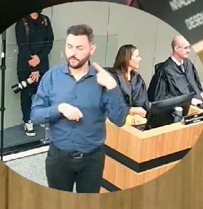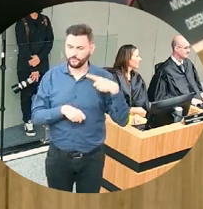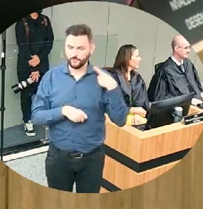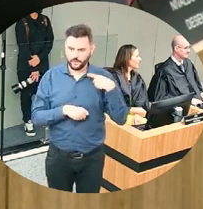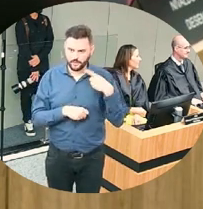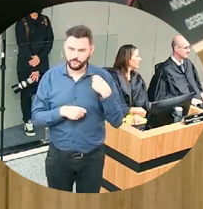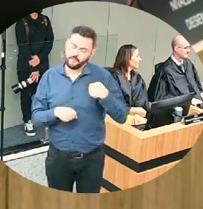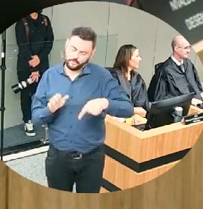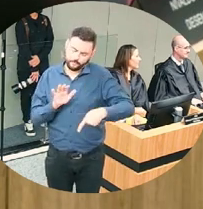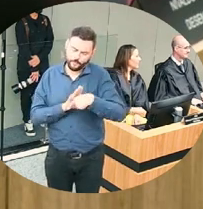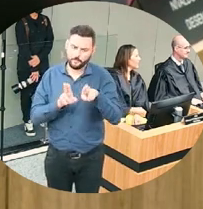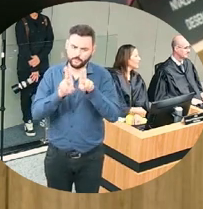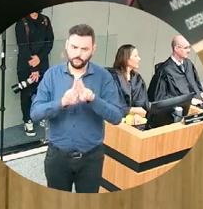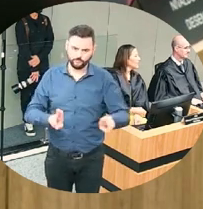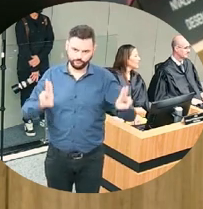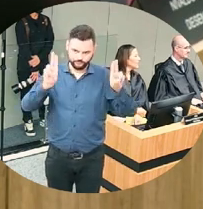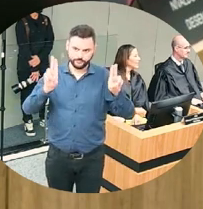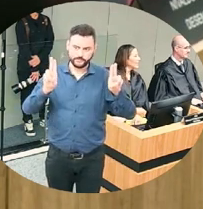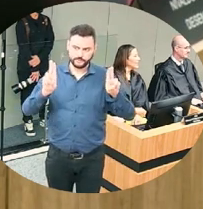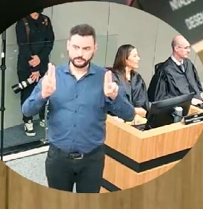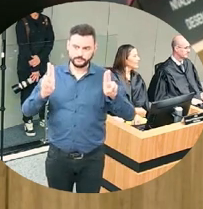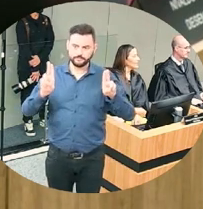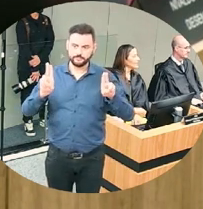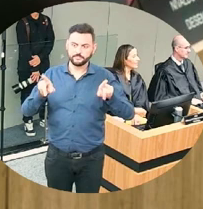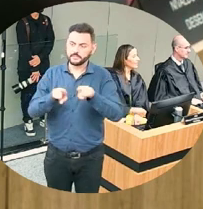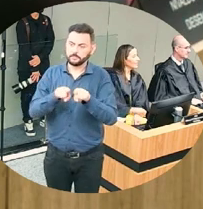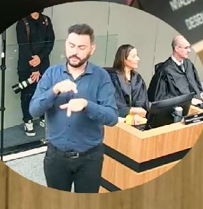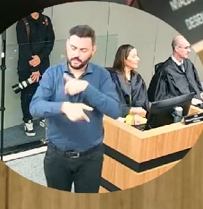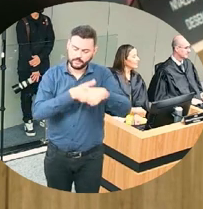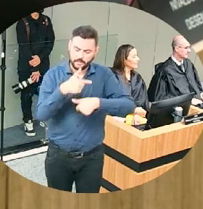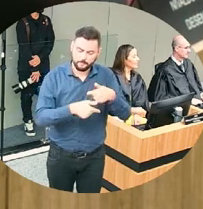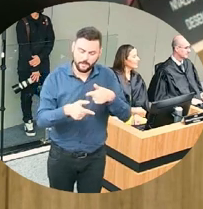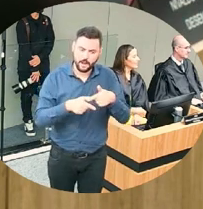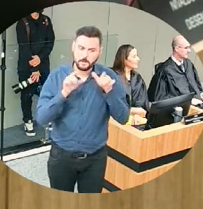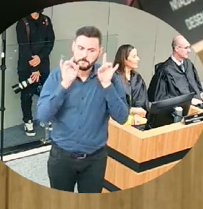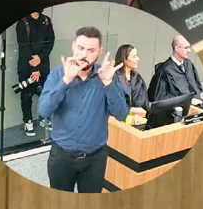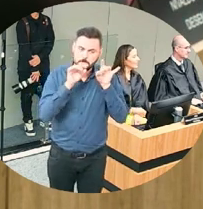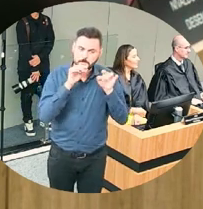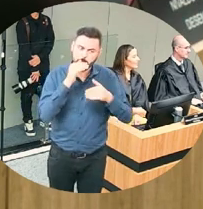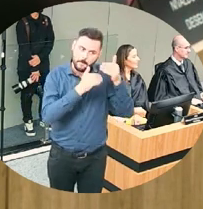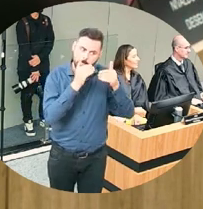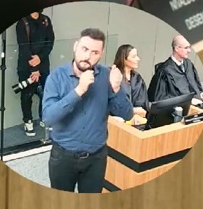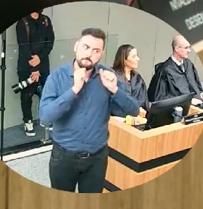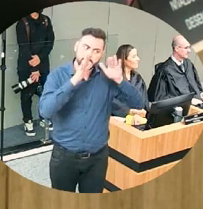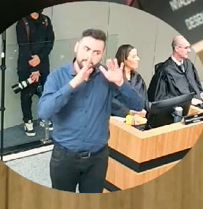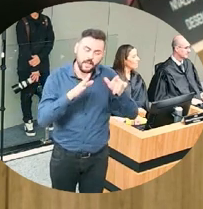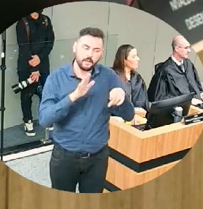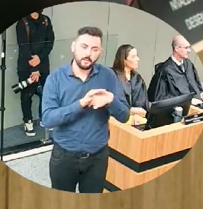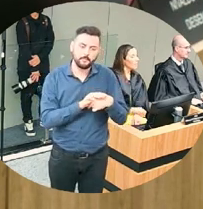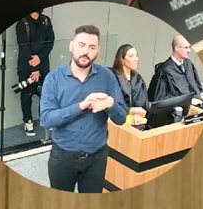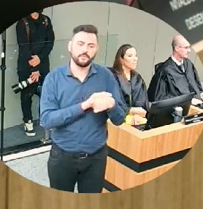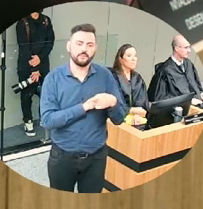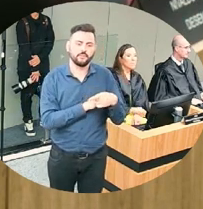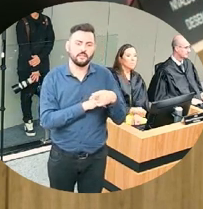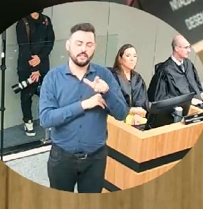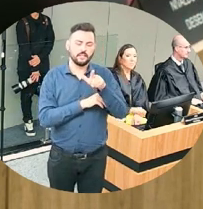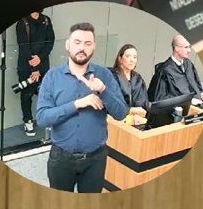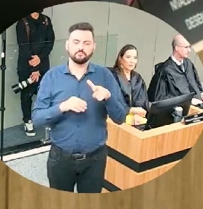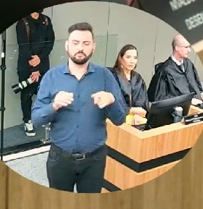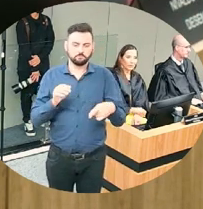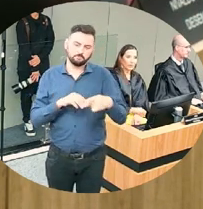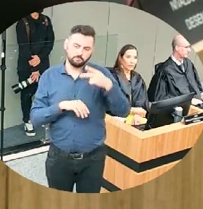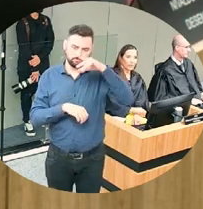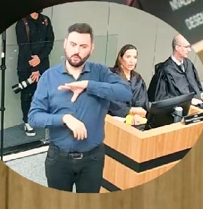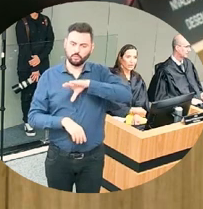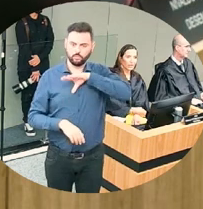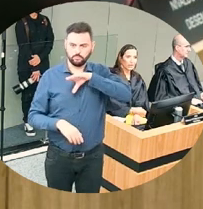Universidade Federal de Santa Catarina possui especialização em Direito Constitucional pela Universidade de